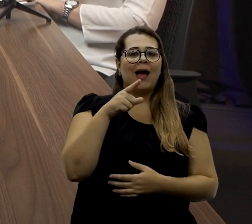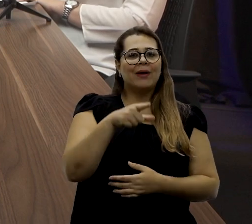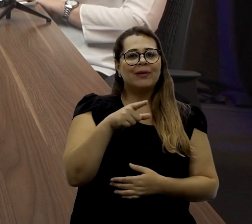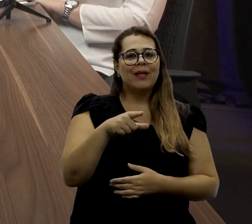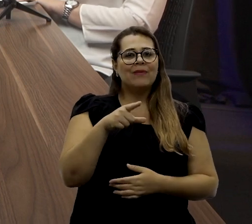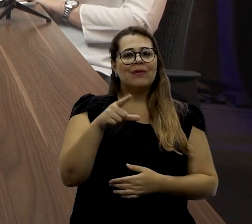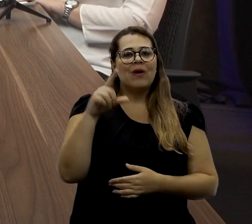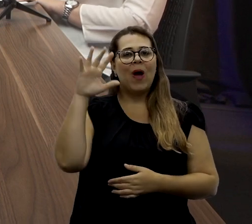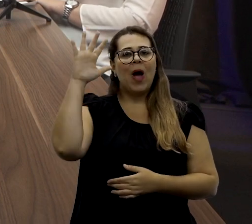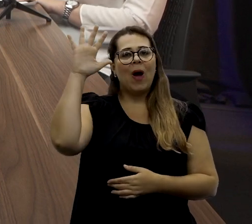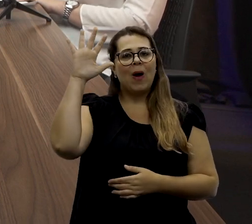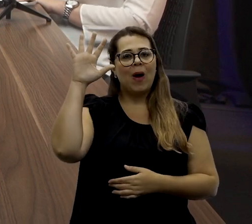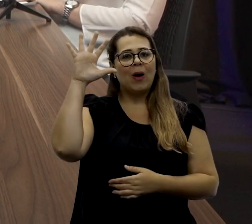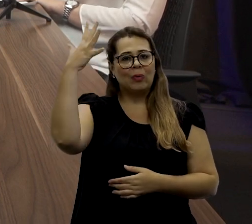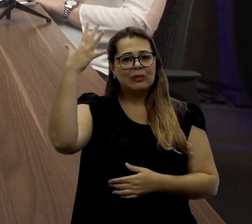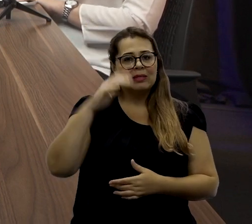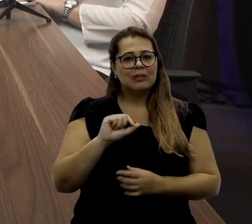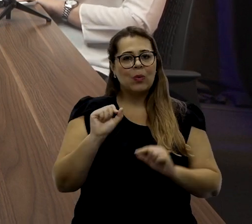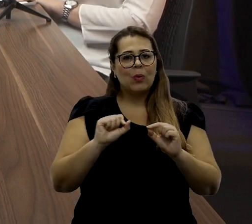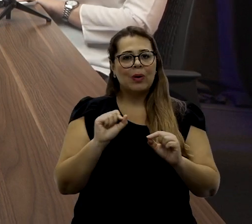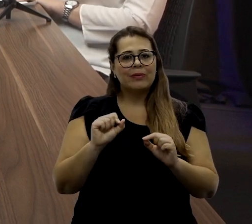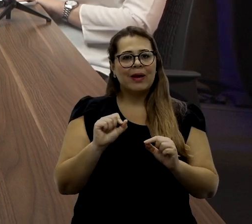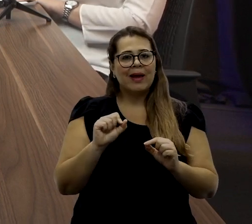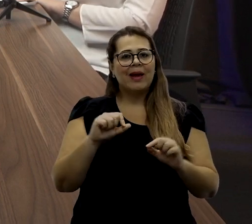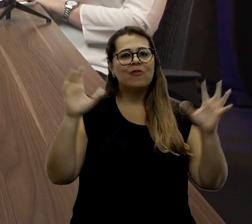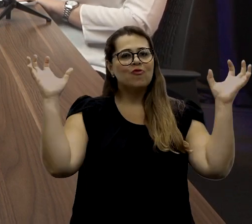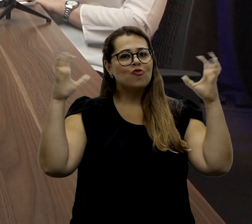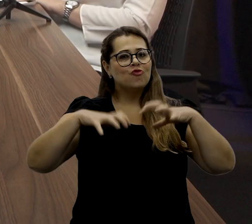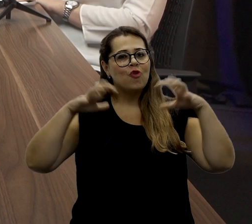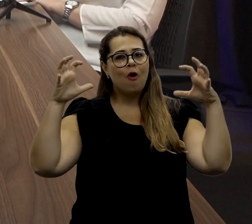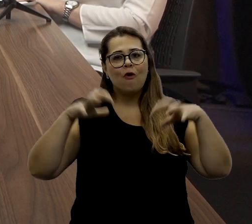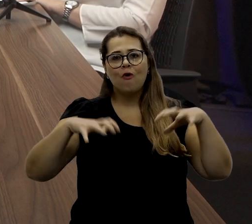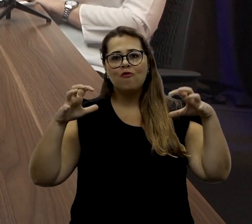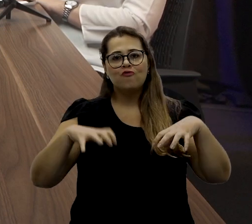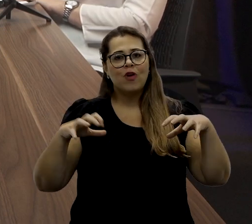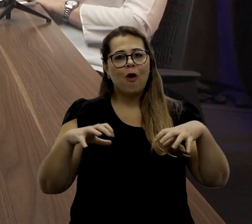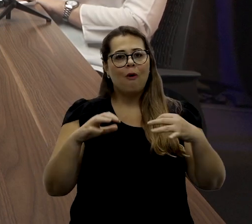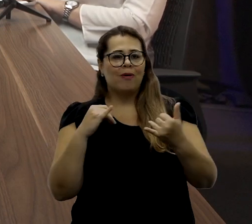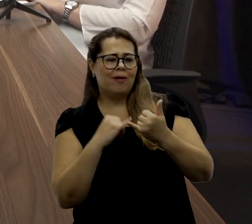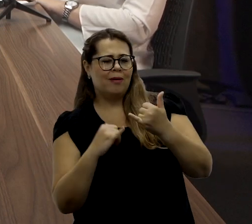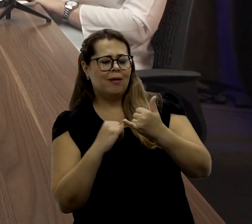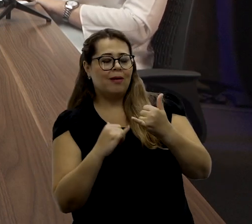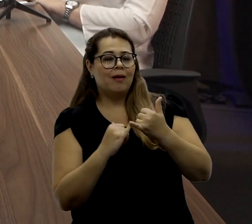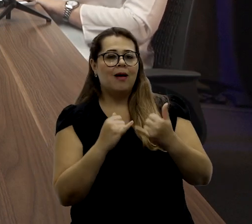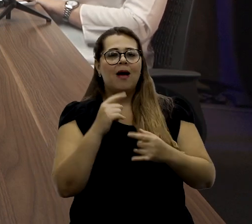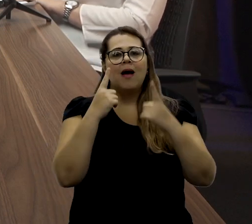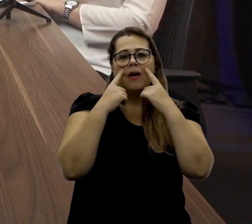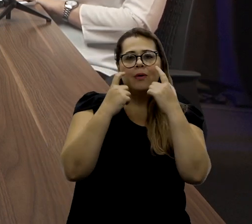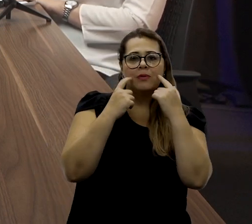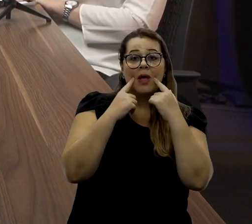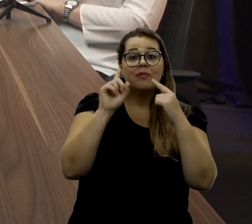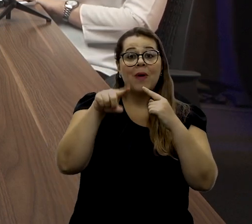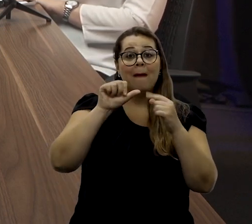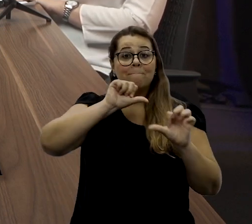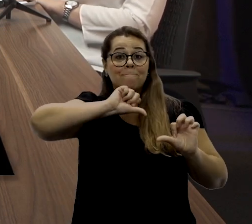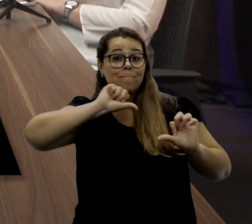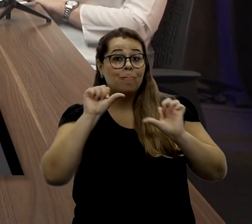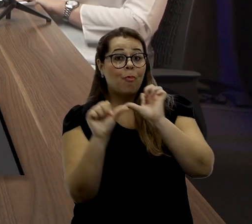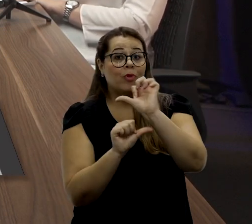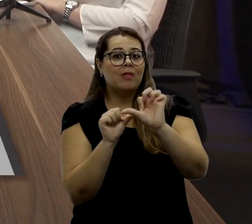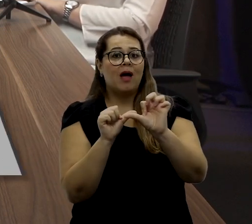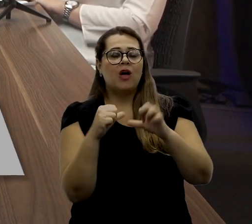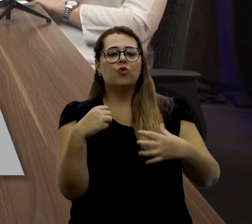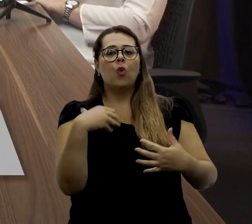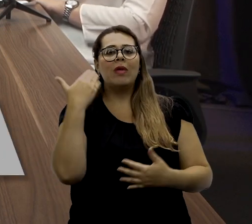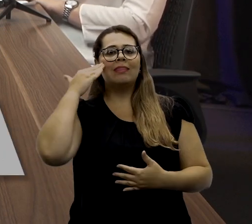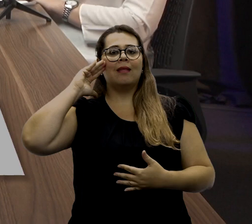teve uma tempestade na minha vida. Chovi 4 vezes. É isso. É ressignificar. ressignificar aquilo